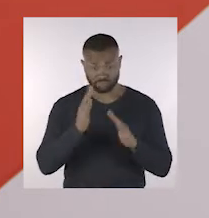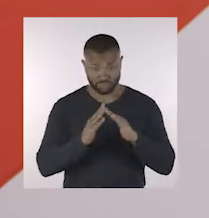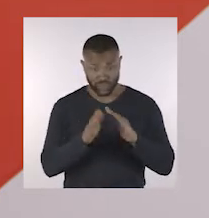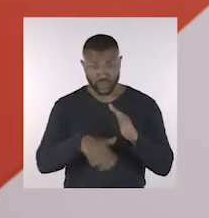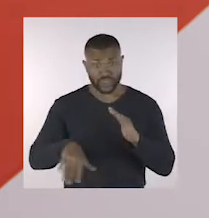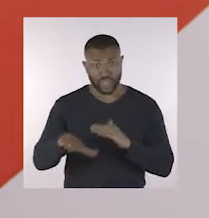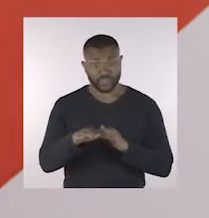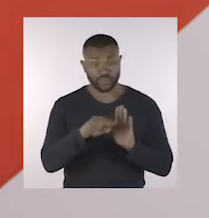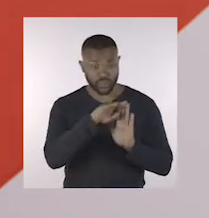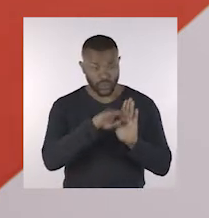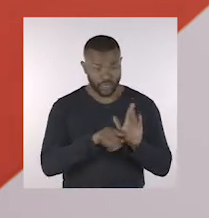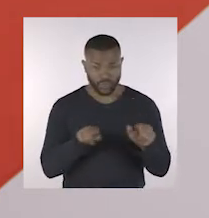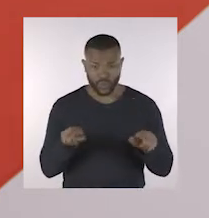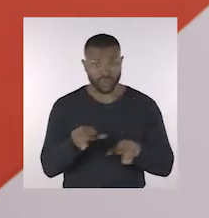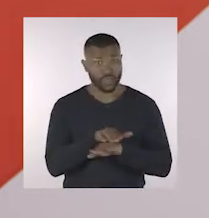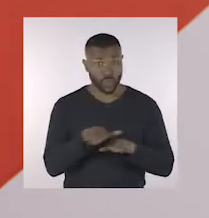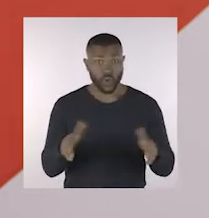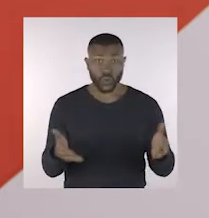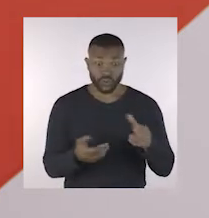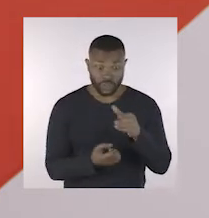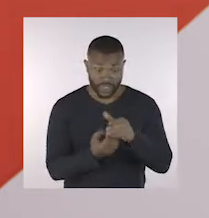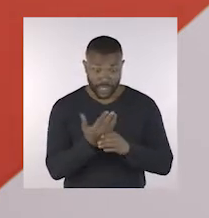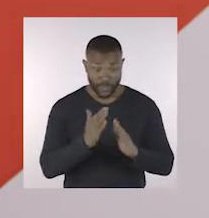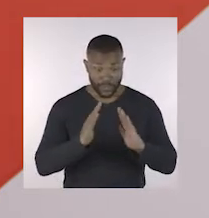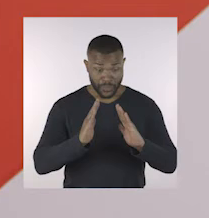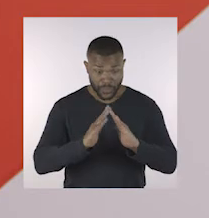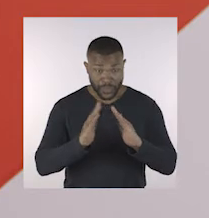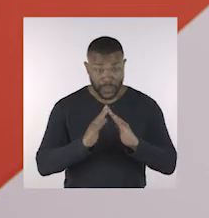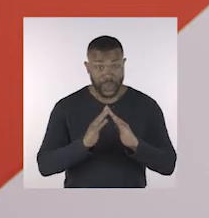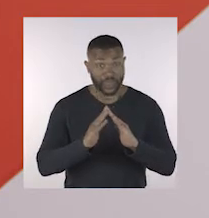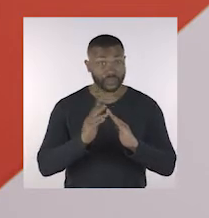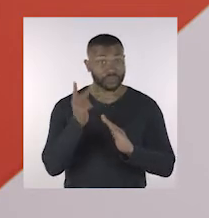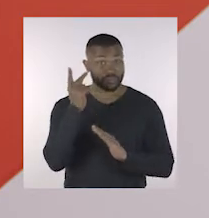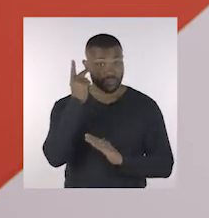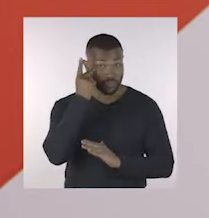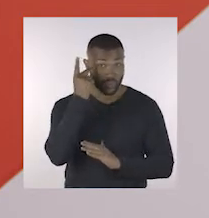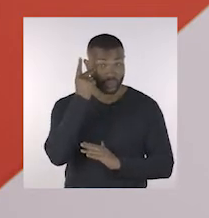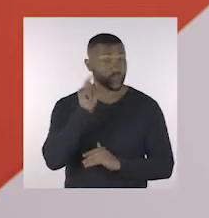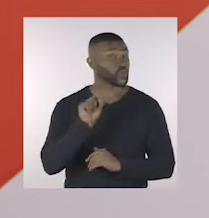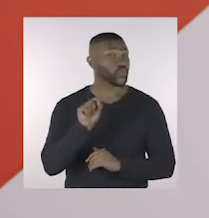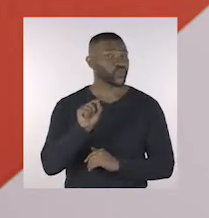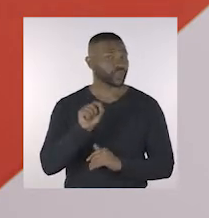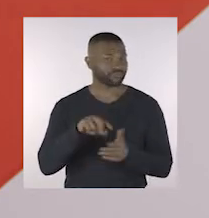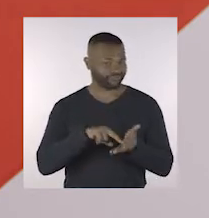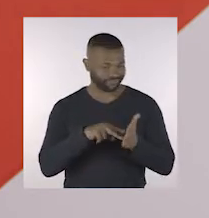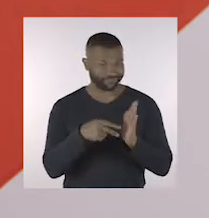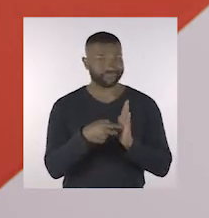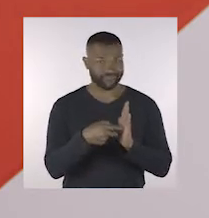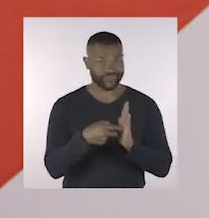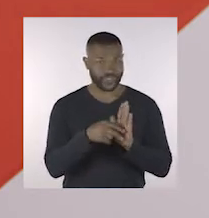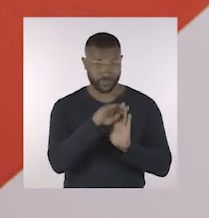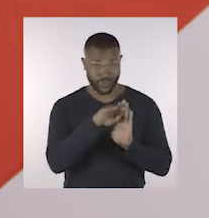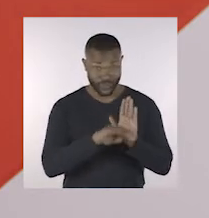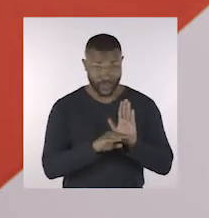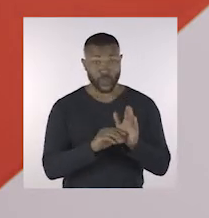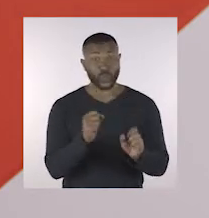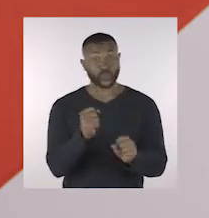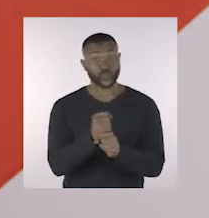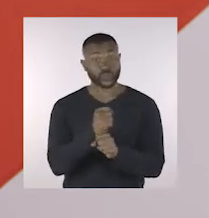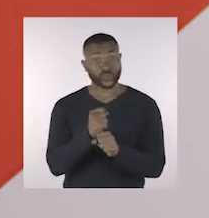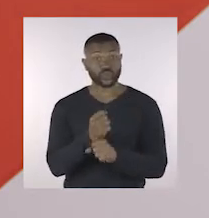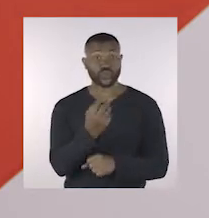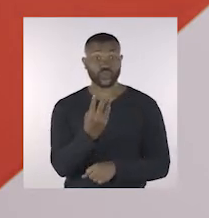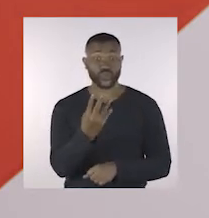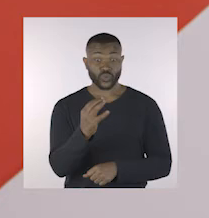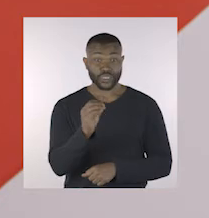milhão de casas esses dois problemas ele e nós vamos criar o programa Minha Casa Paulistana que consiste no seguinte é